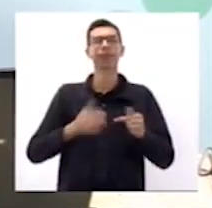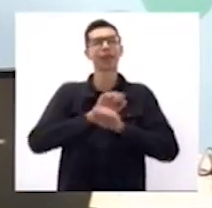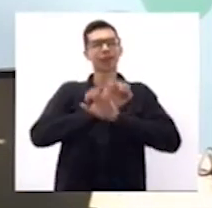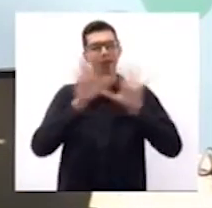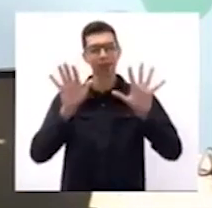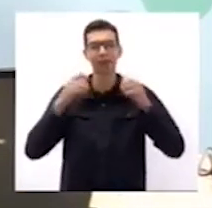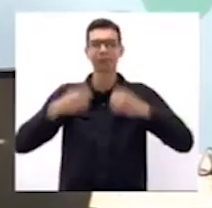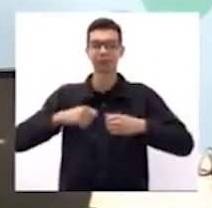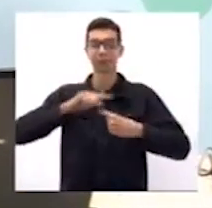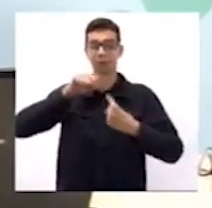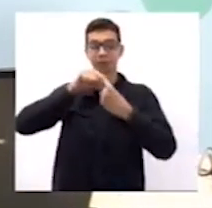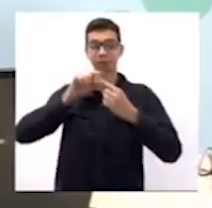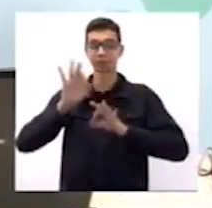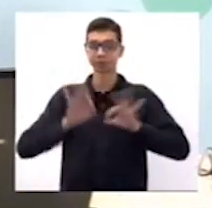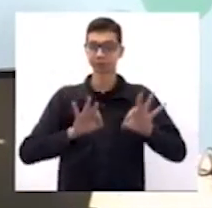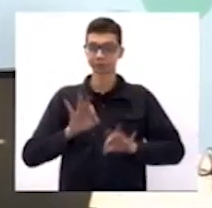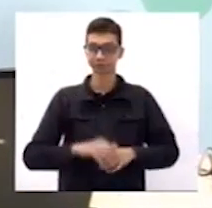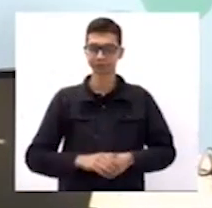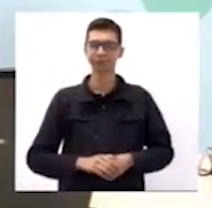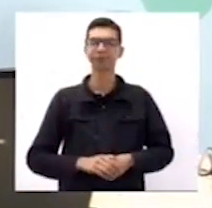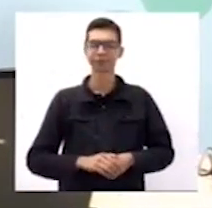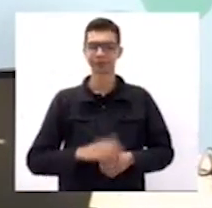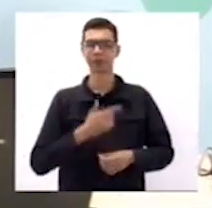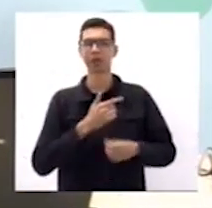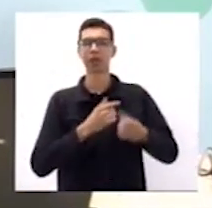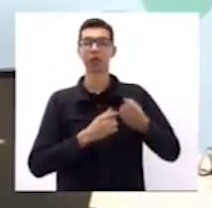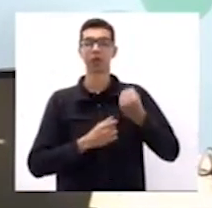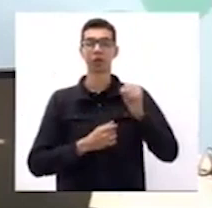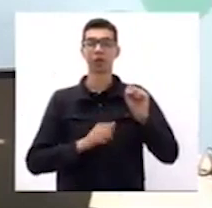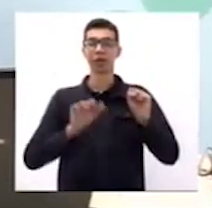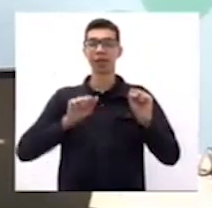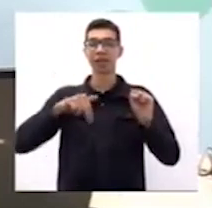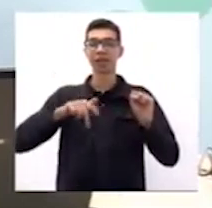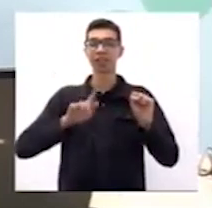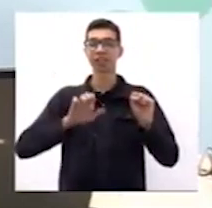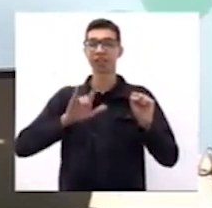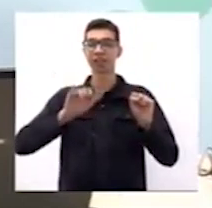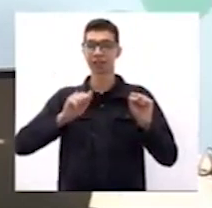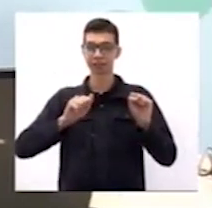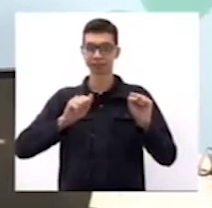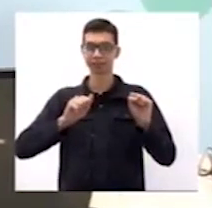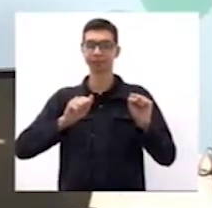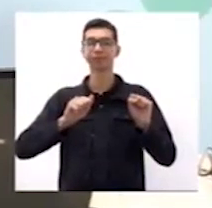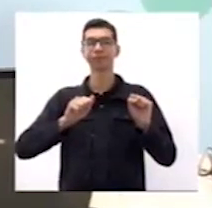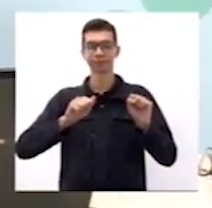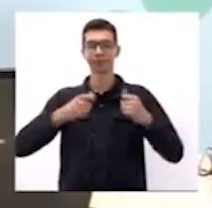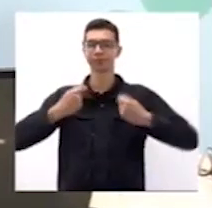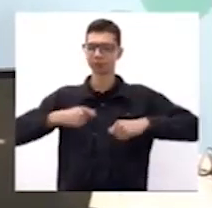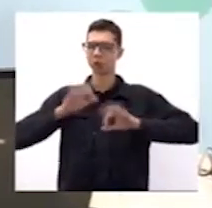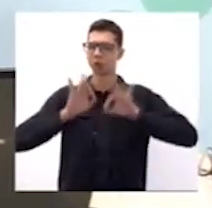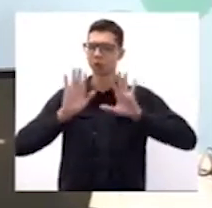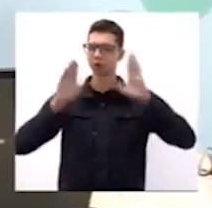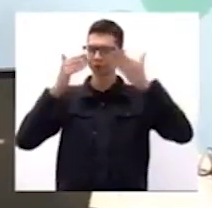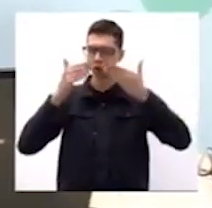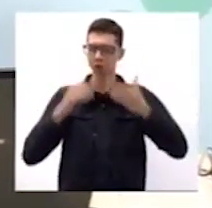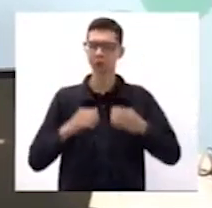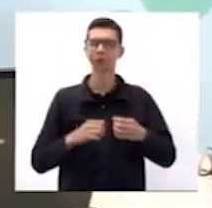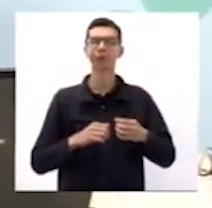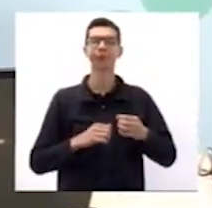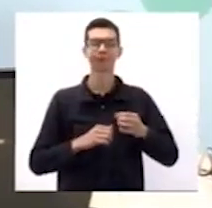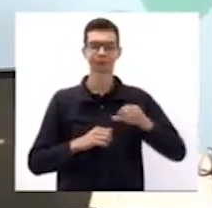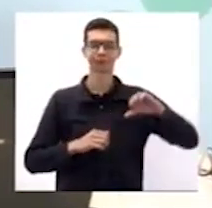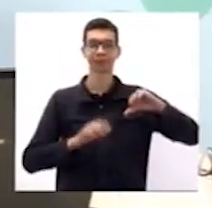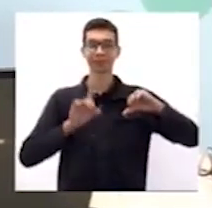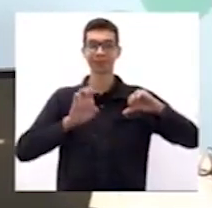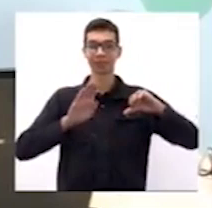Angélica, organização e foco. Débora, garantia de acesso às ferramentas e o domínio sobre